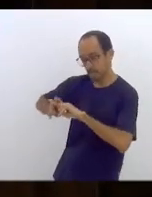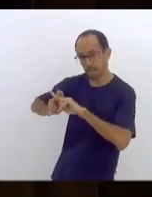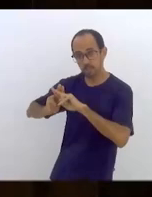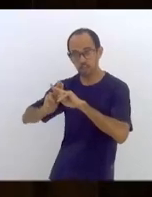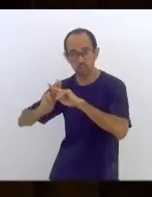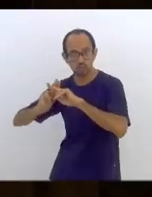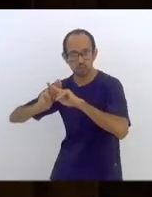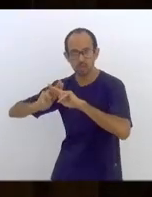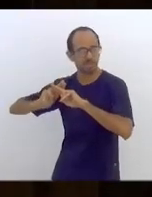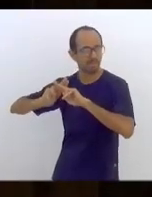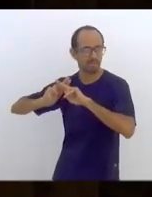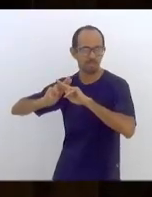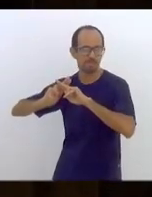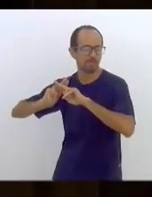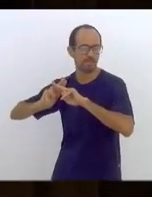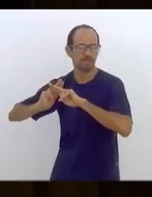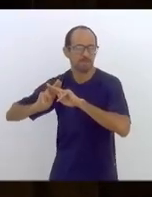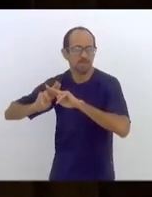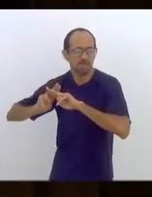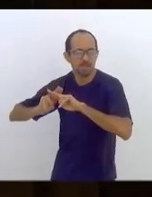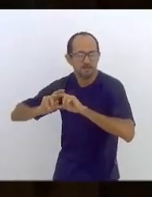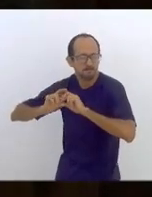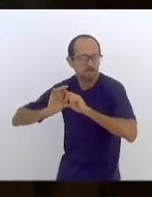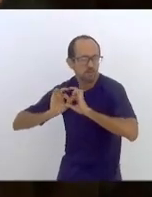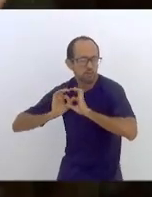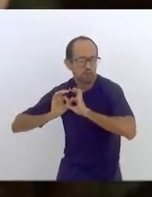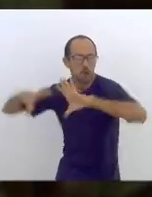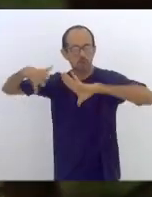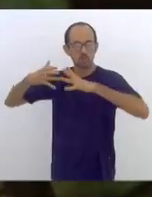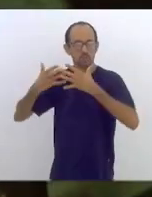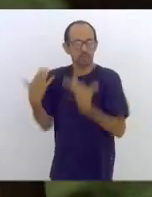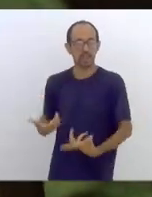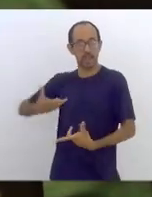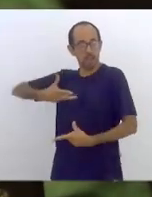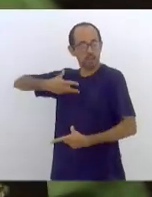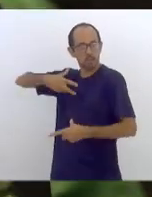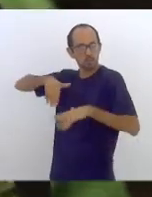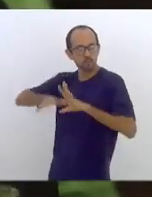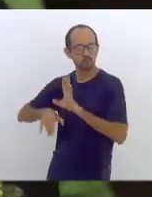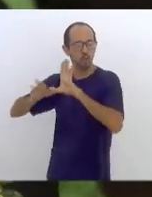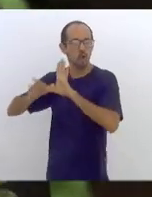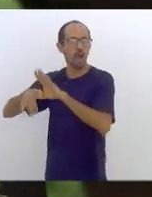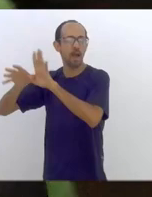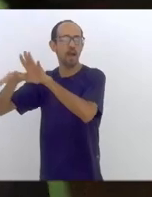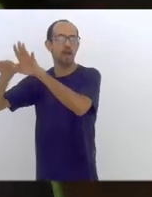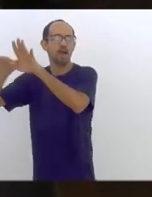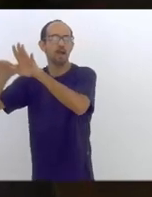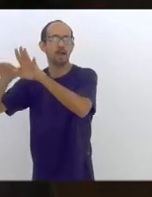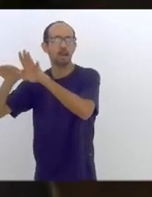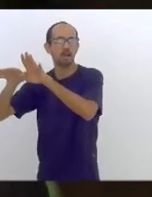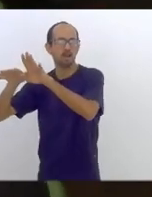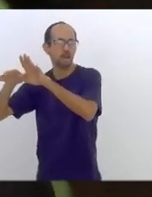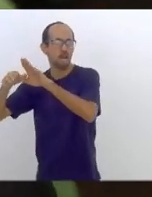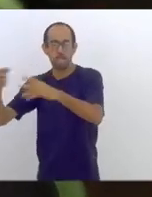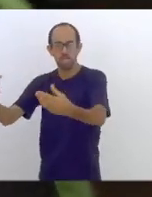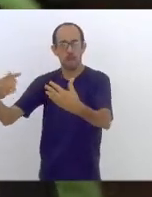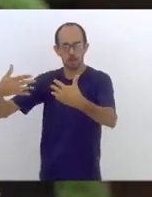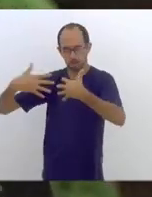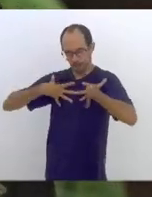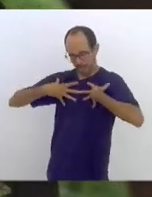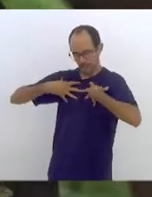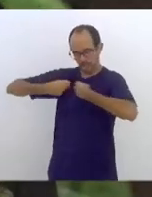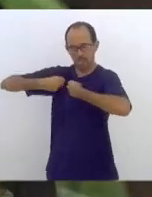gaiola. Deixe-me ir, quero ir embora. Tire suas mãos de